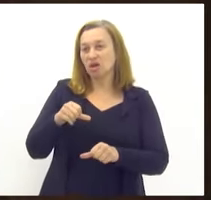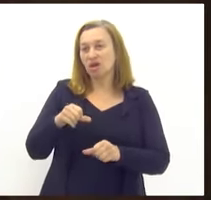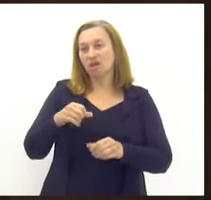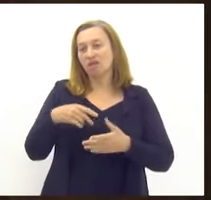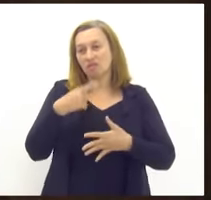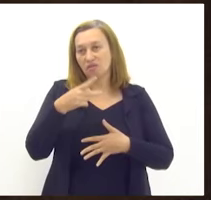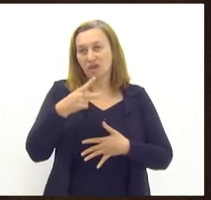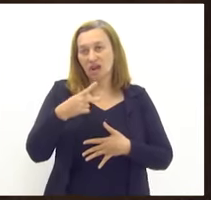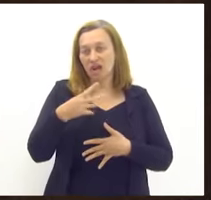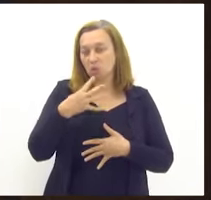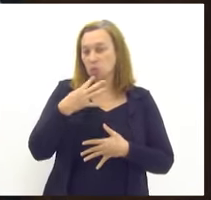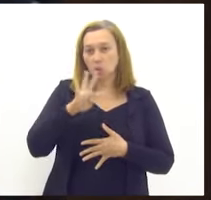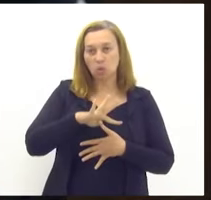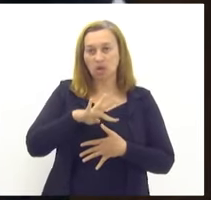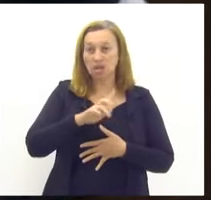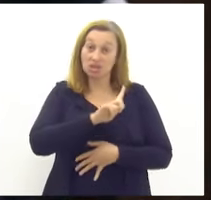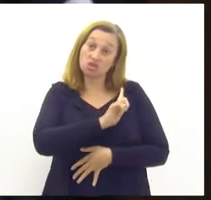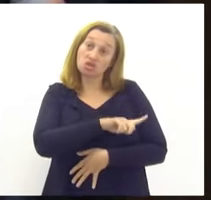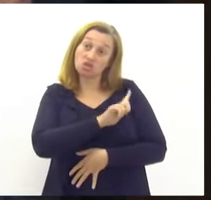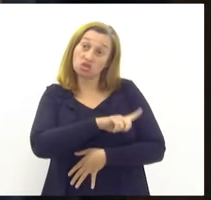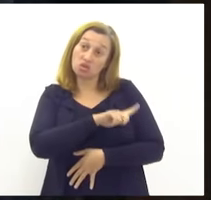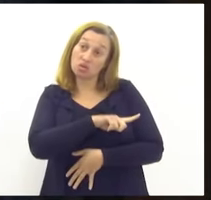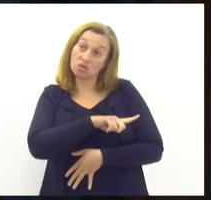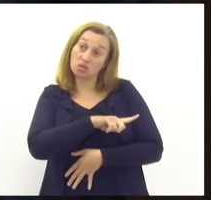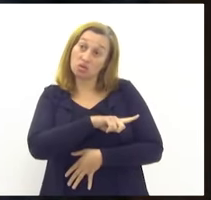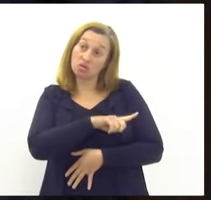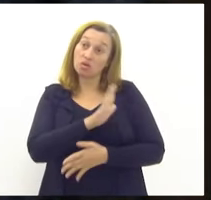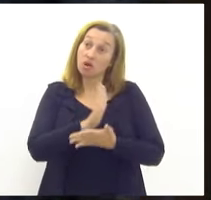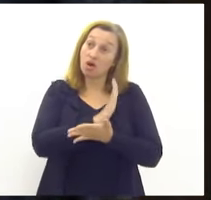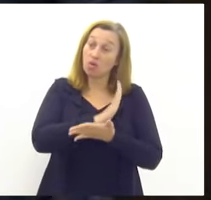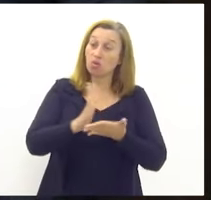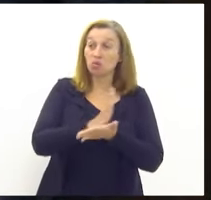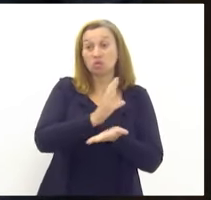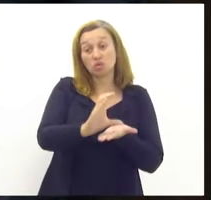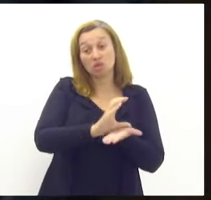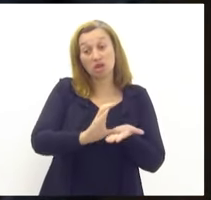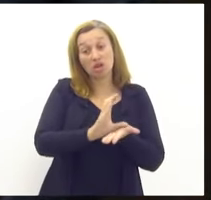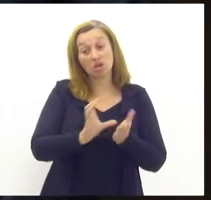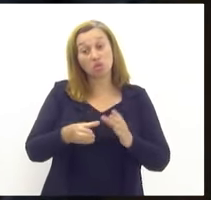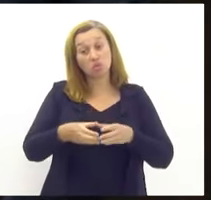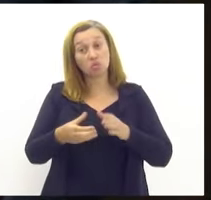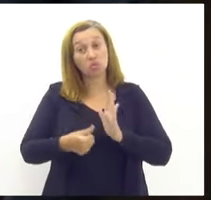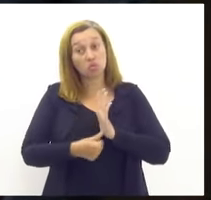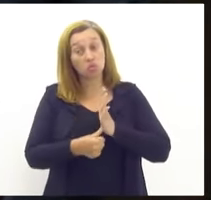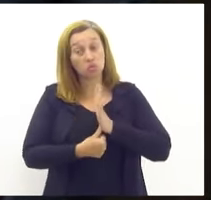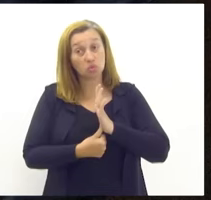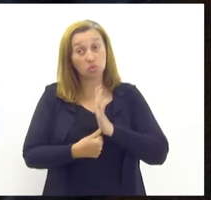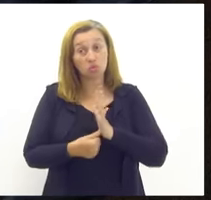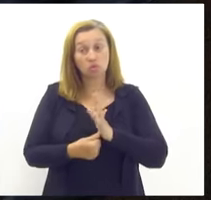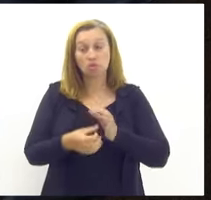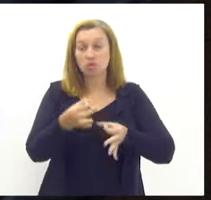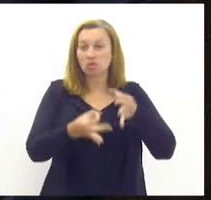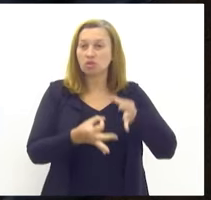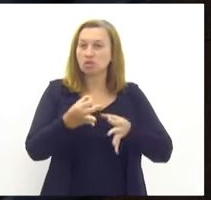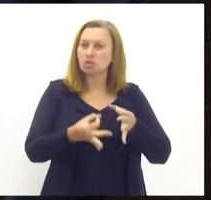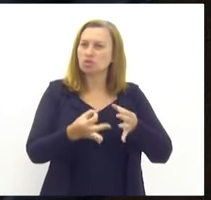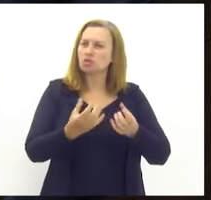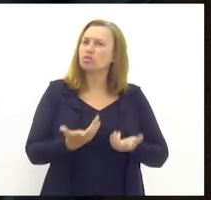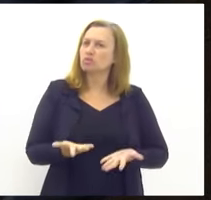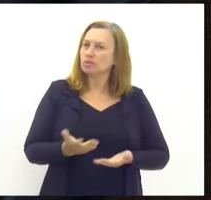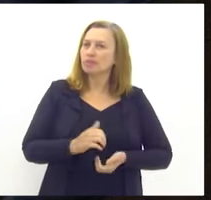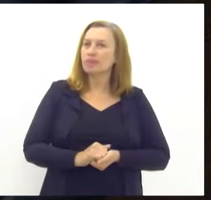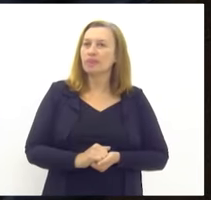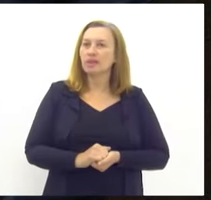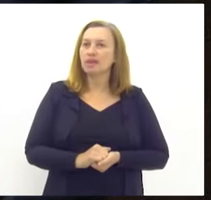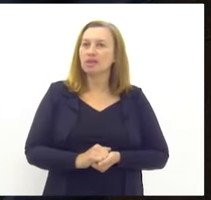mas essa nova gestão tem tido comportamento com alguns Conselheiros do clube inclusive de judicializar contra alguns Conselheiros do clube